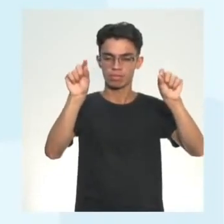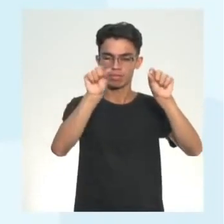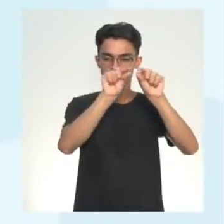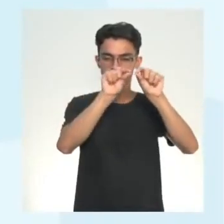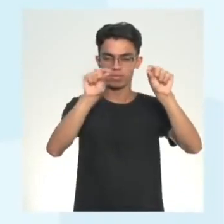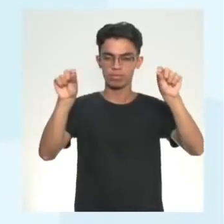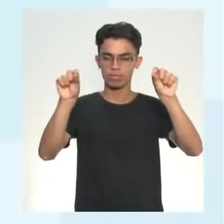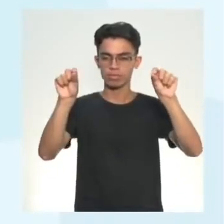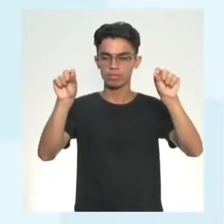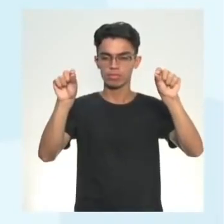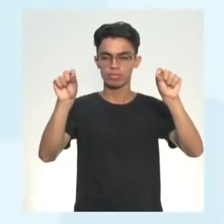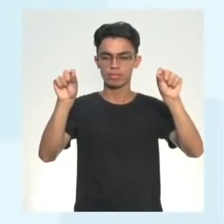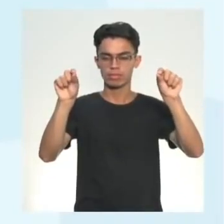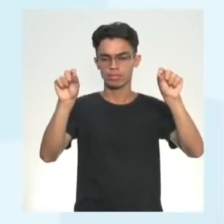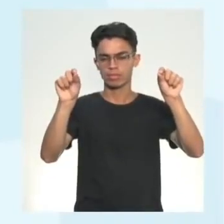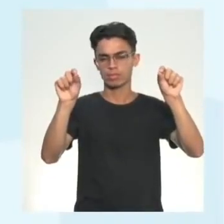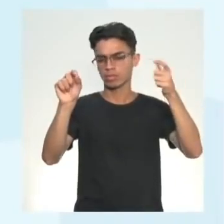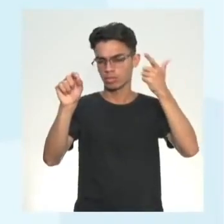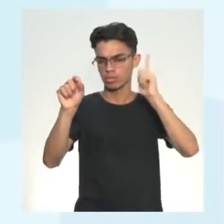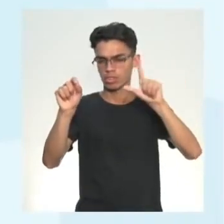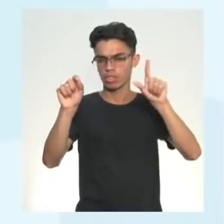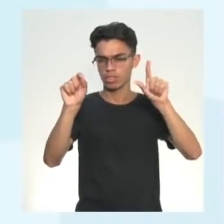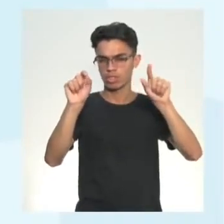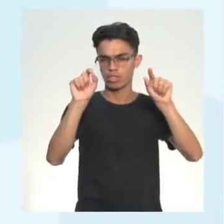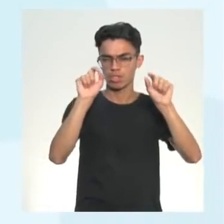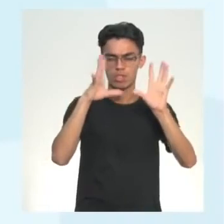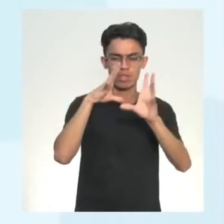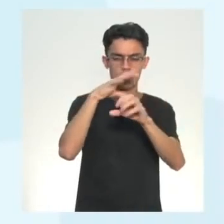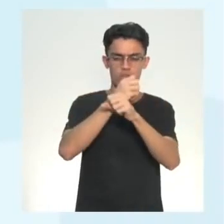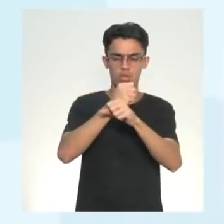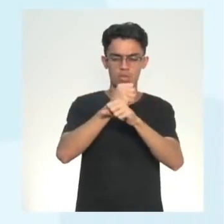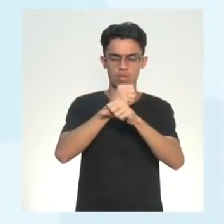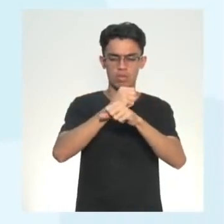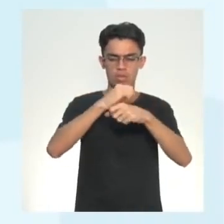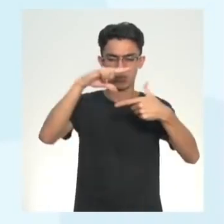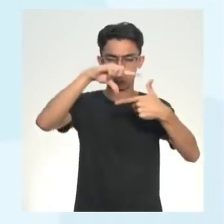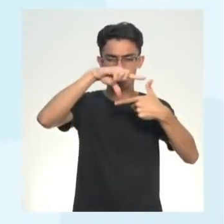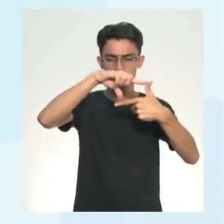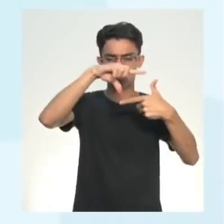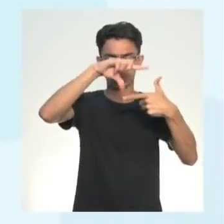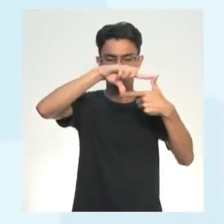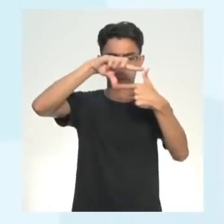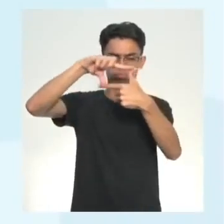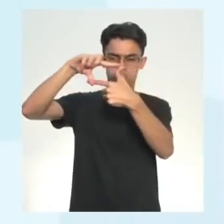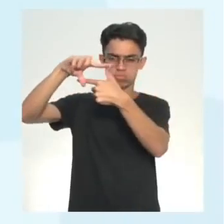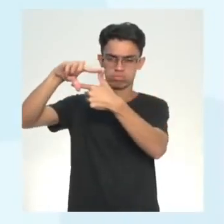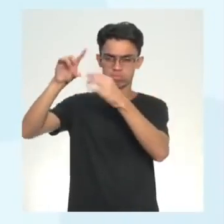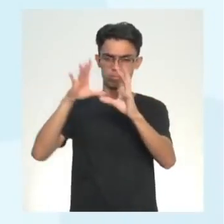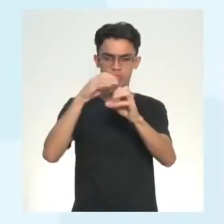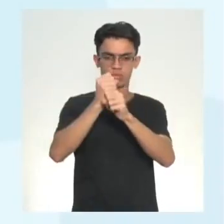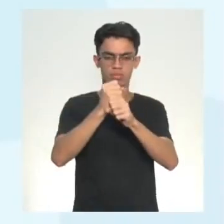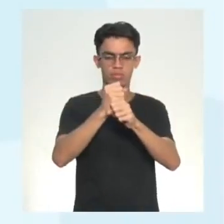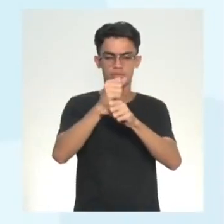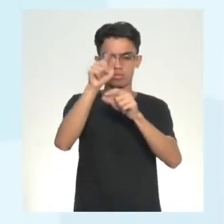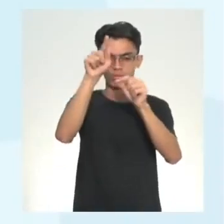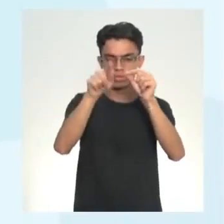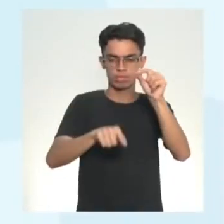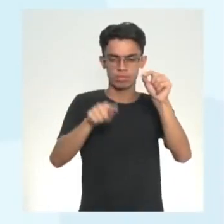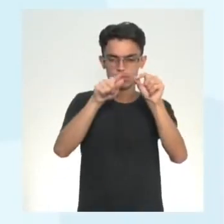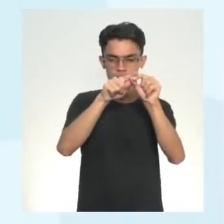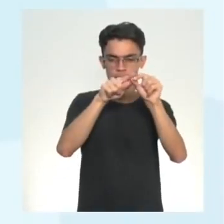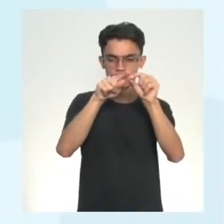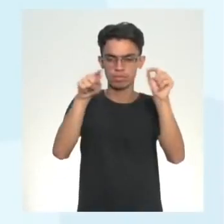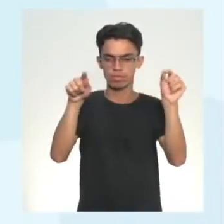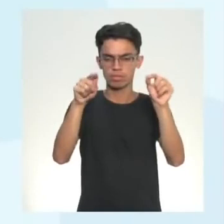até aqui, você consegue contar os quadradinhos, não é mesmo? E esta outra aqui, olha, cortando a figura de norte a sul